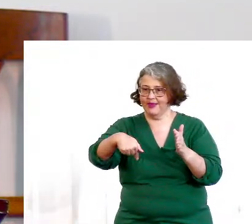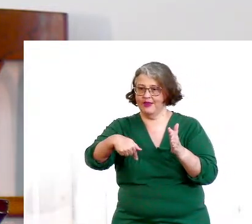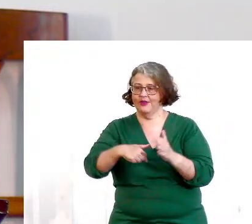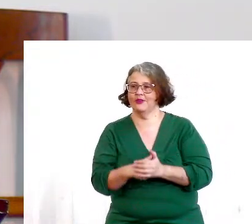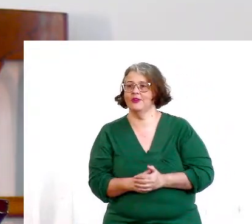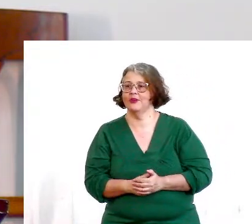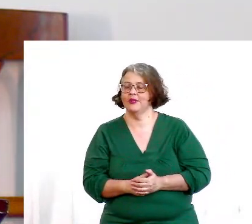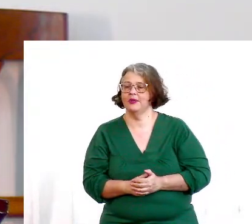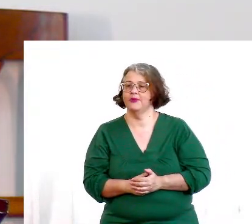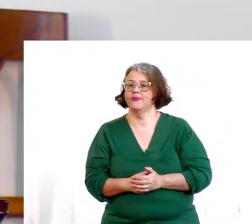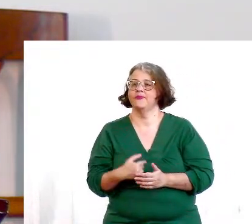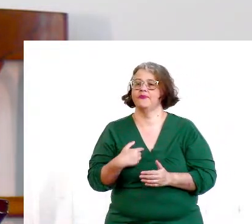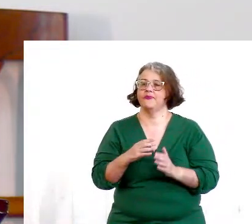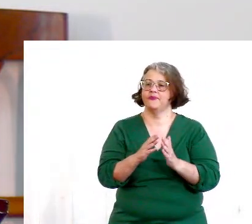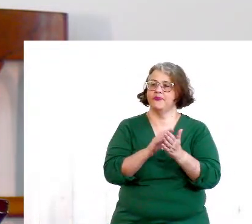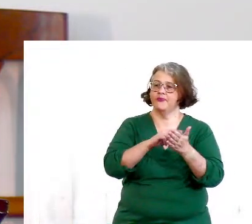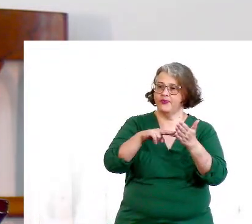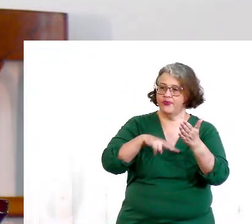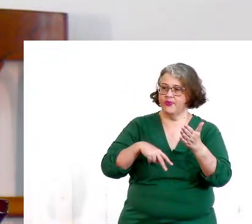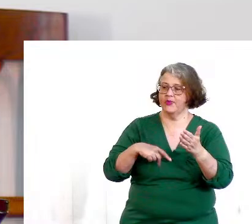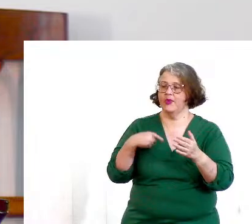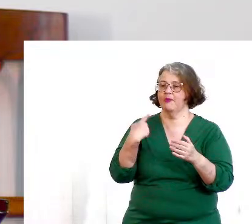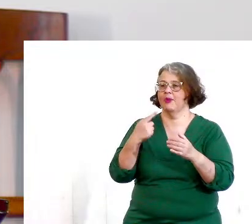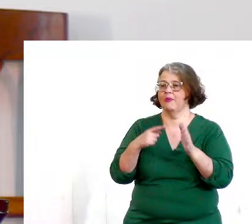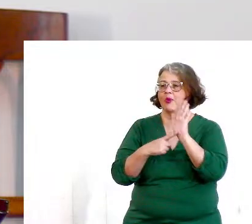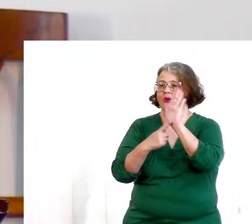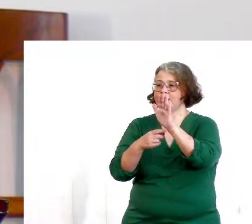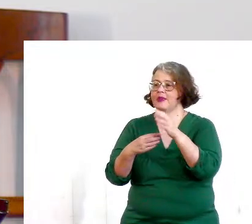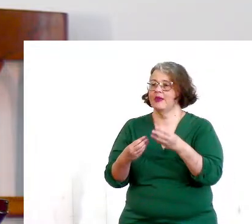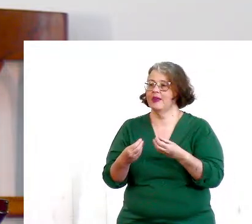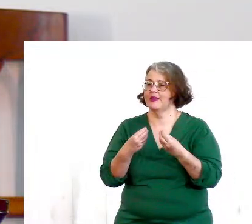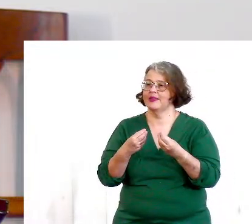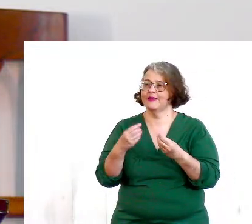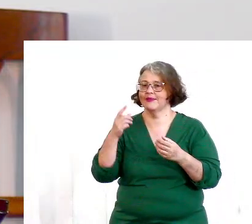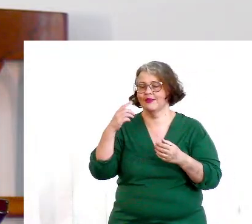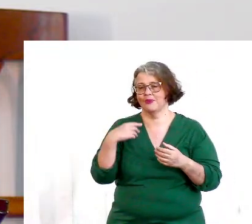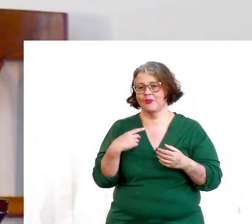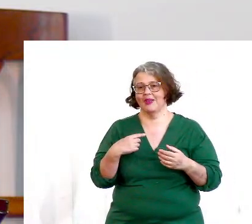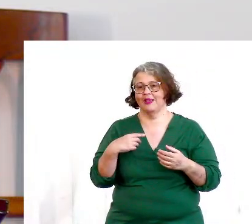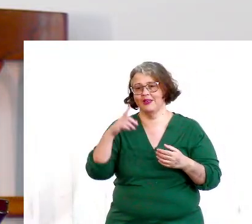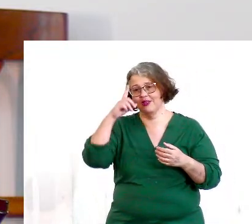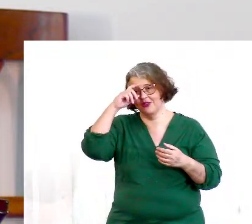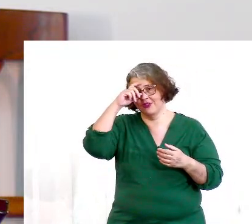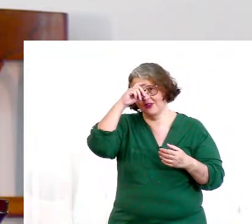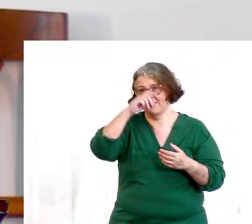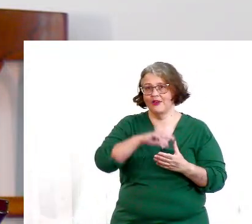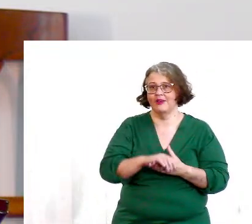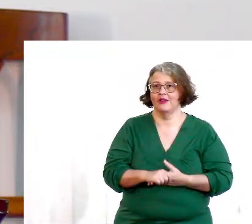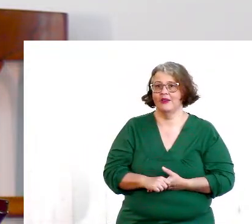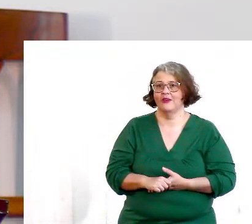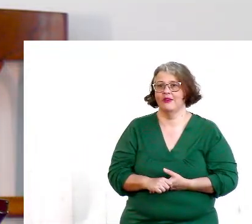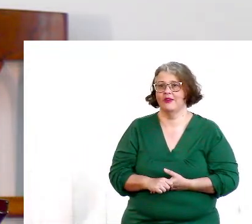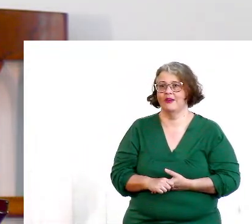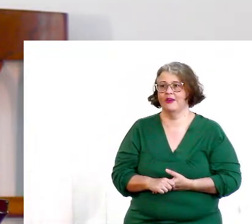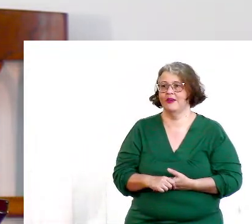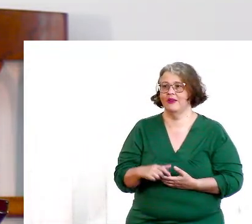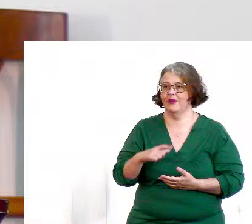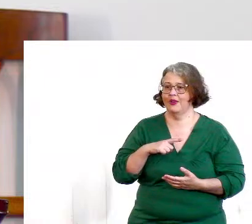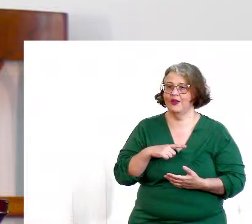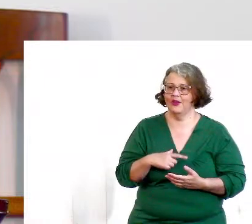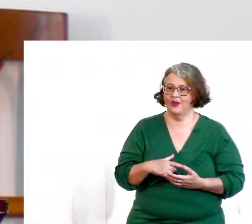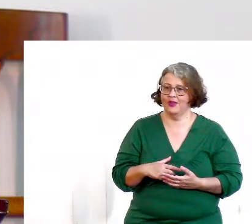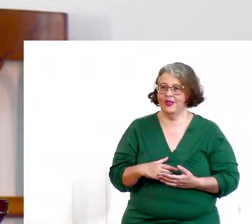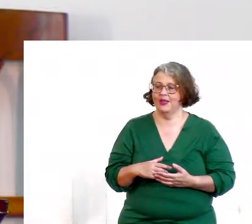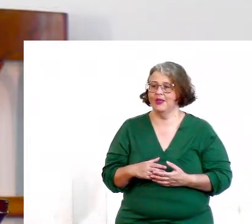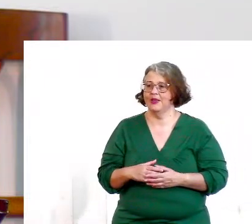leva a refletir sobre nossas dificuldades e como buscar auxílio divino para as horas difíceis da nossa